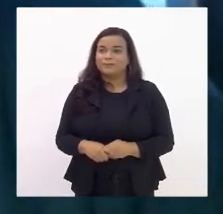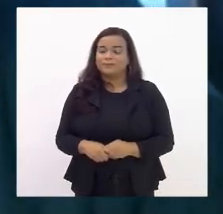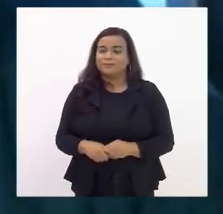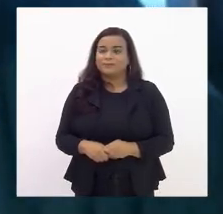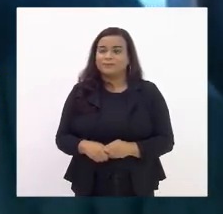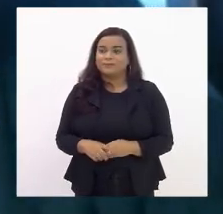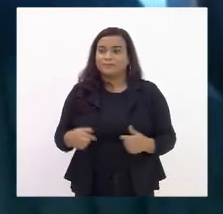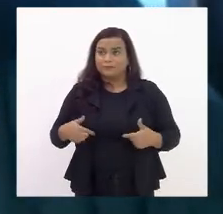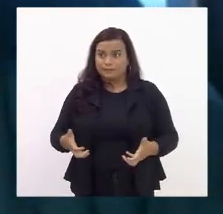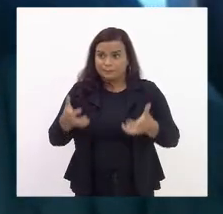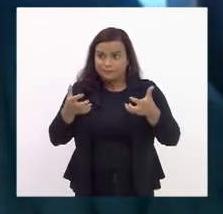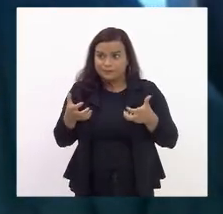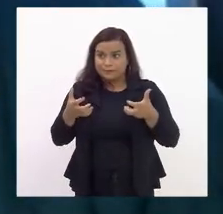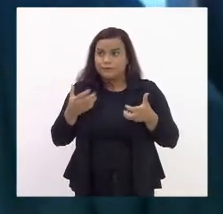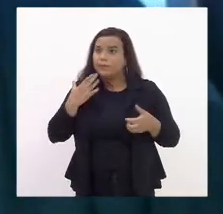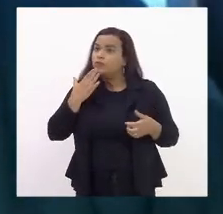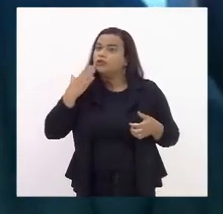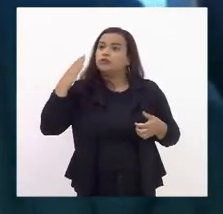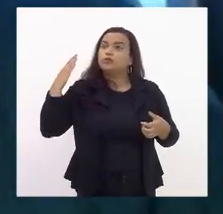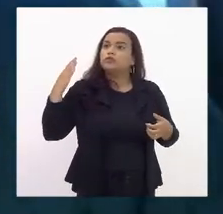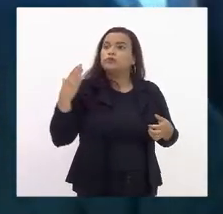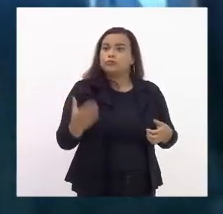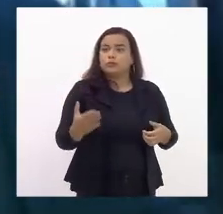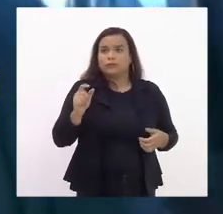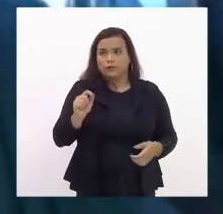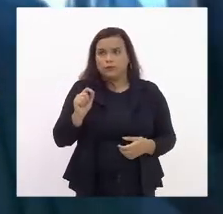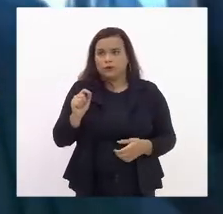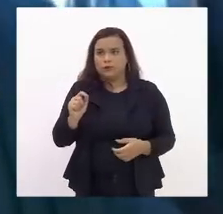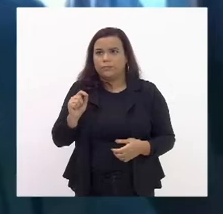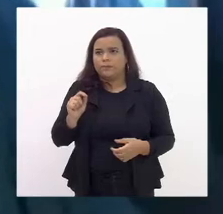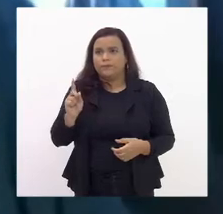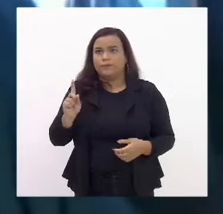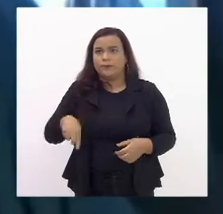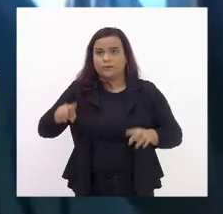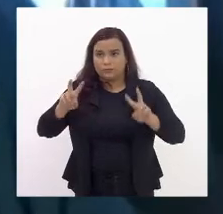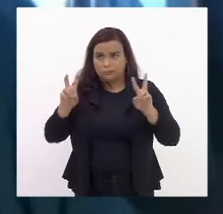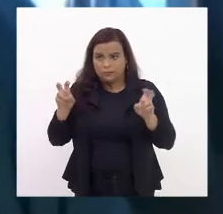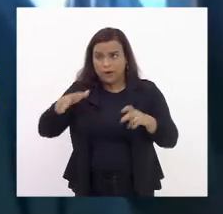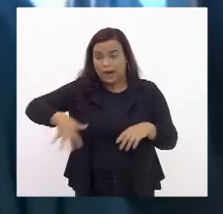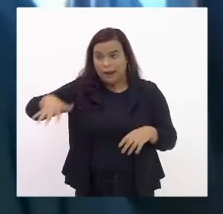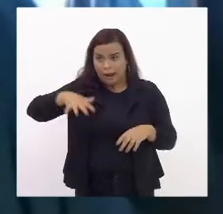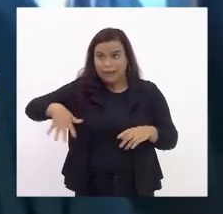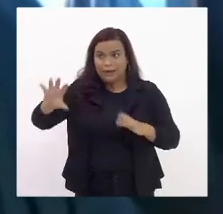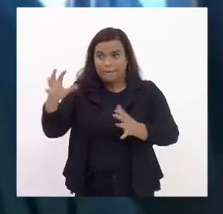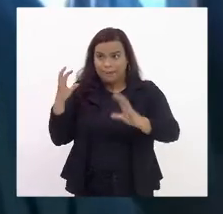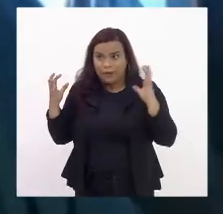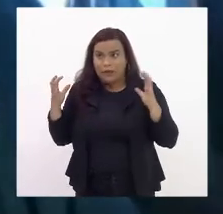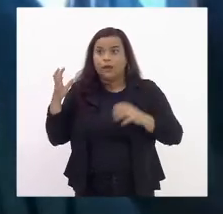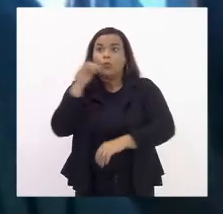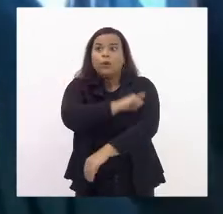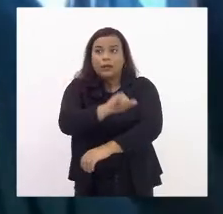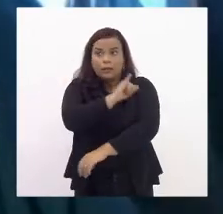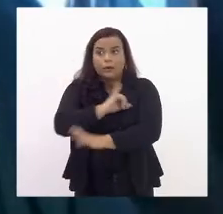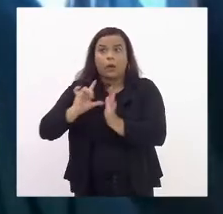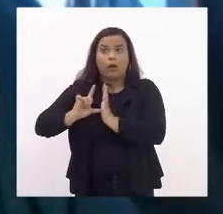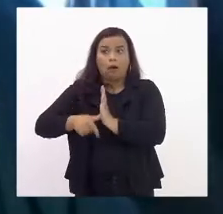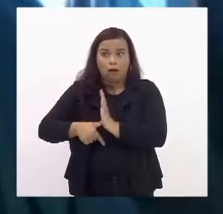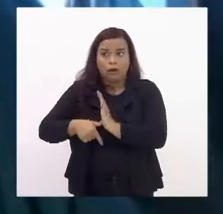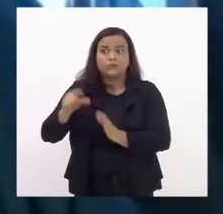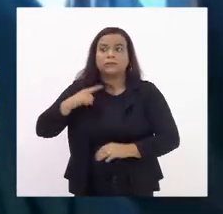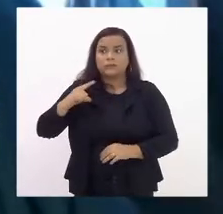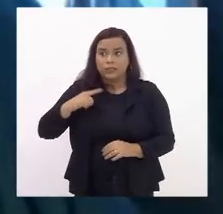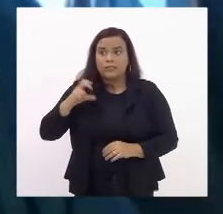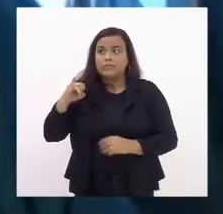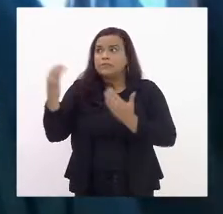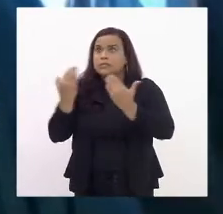eu queria solicitar a Vossa Excelência, que é uma questão na área ambiental, que o Rio está muito atrasado em relação aos